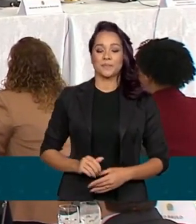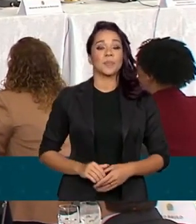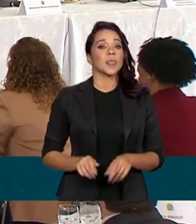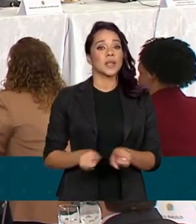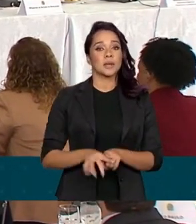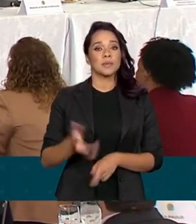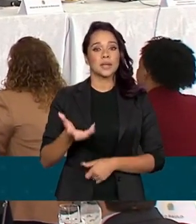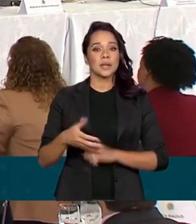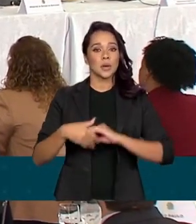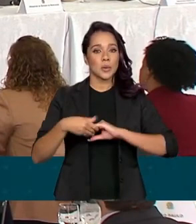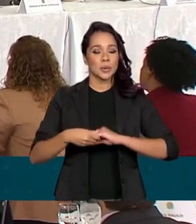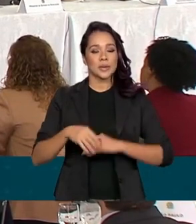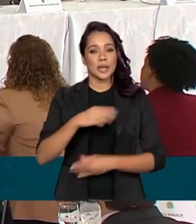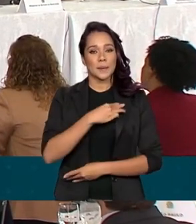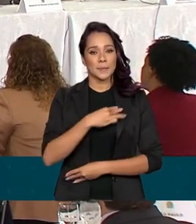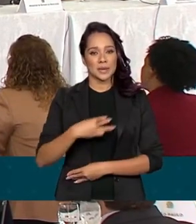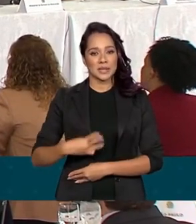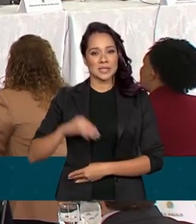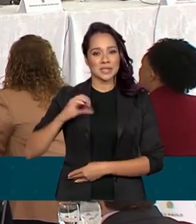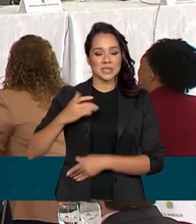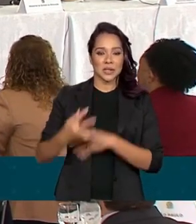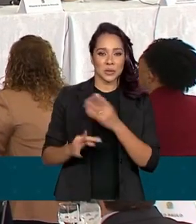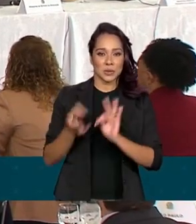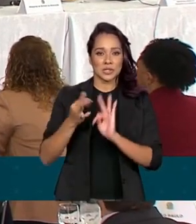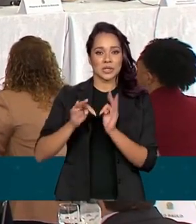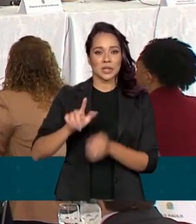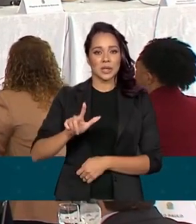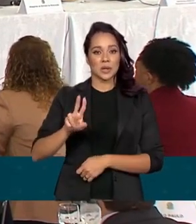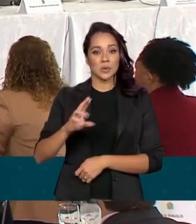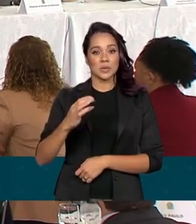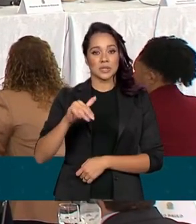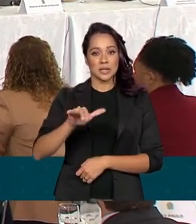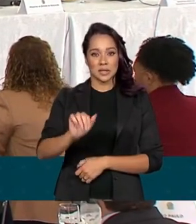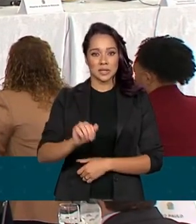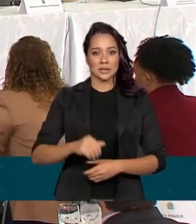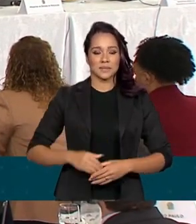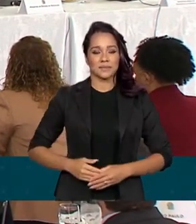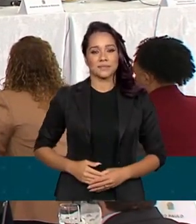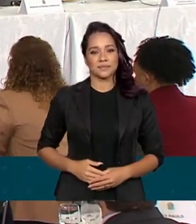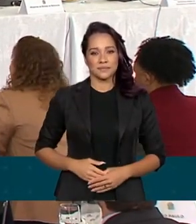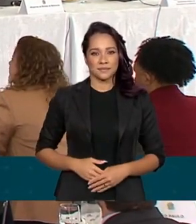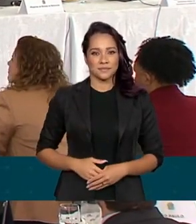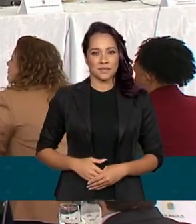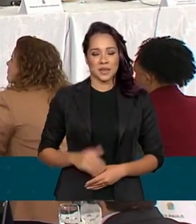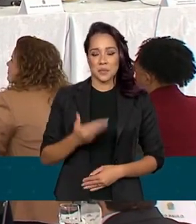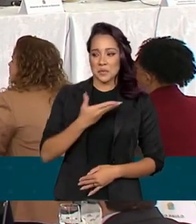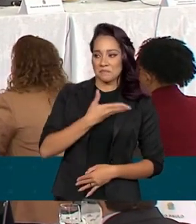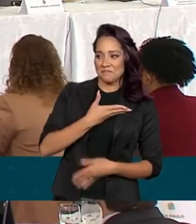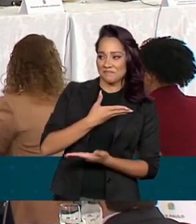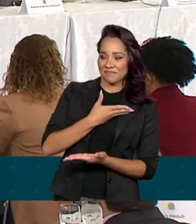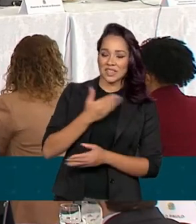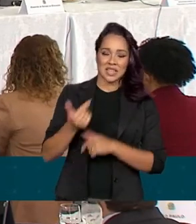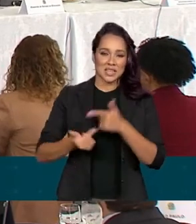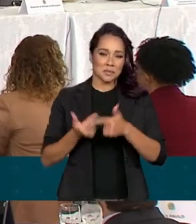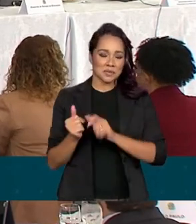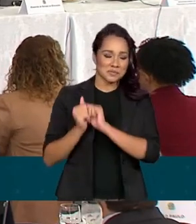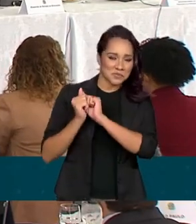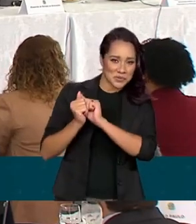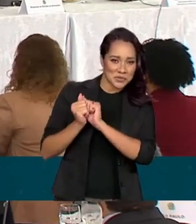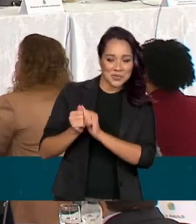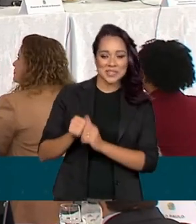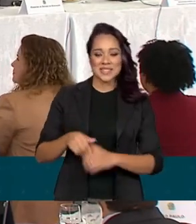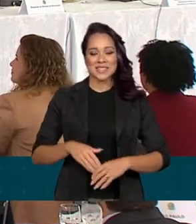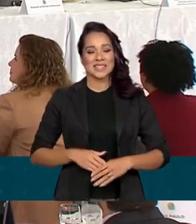Queria cumprimentar a ministra de Estado da Ciência e Tecnologia, Luciana Santos, minha colega, que trabalharemos muito